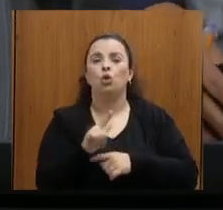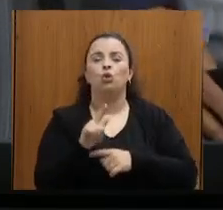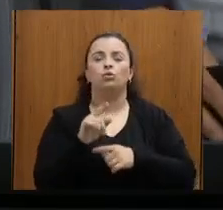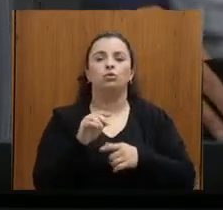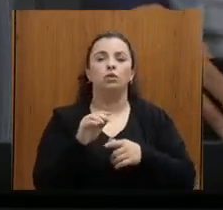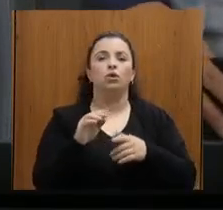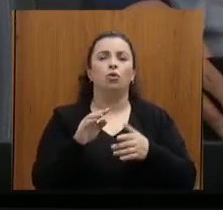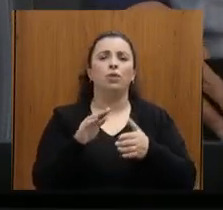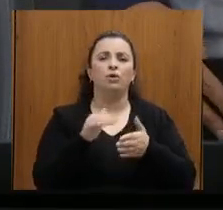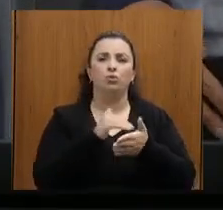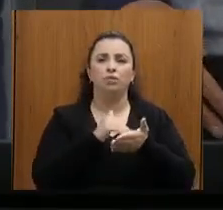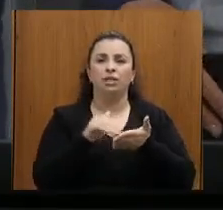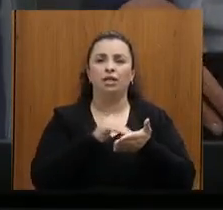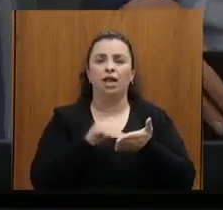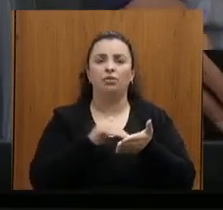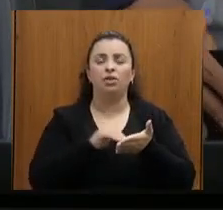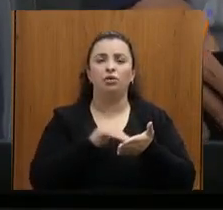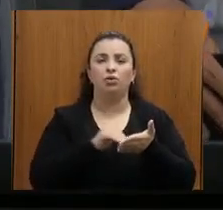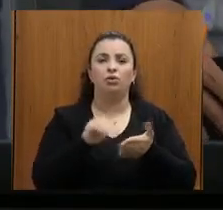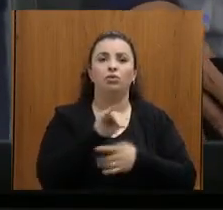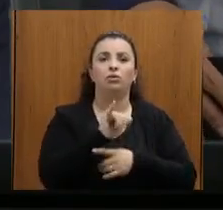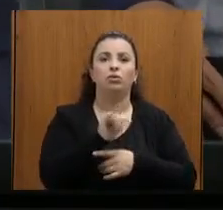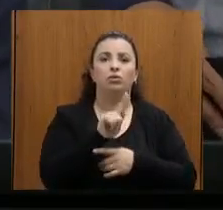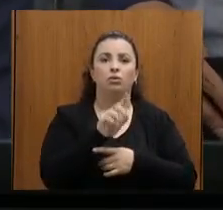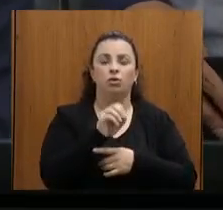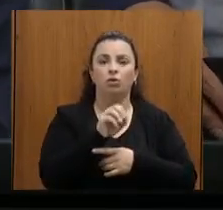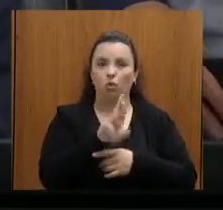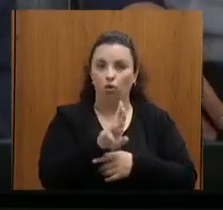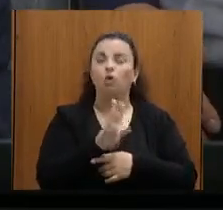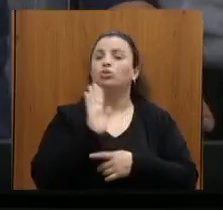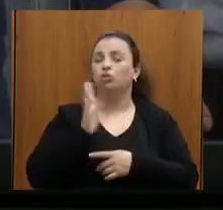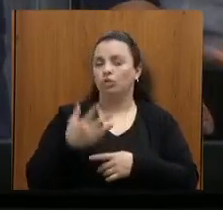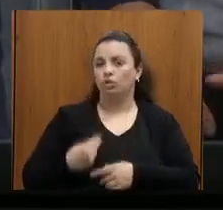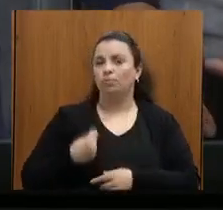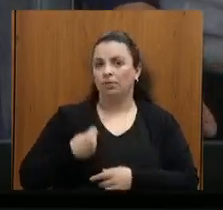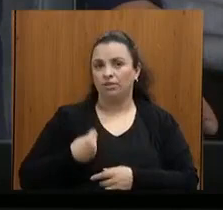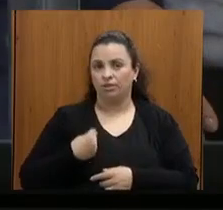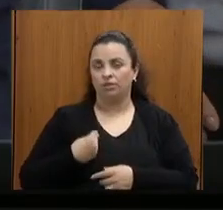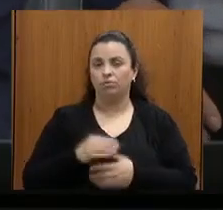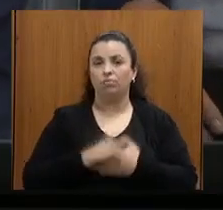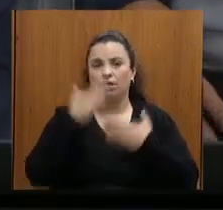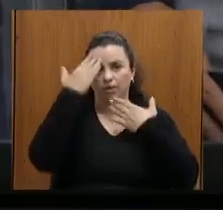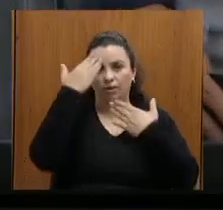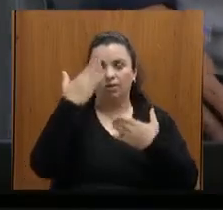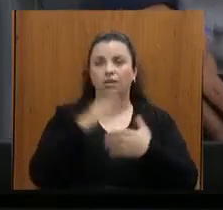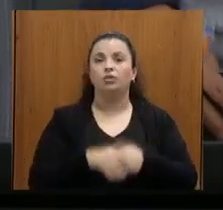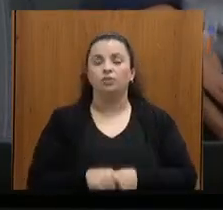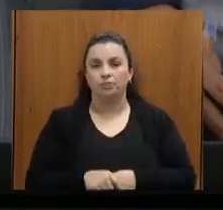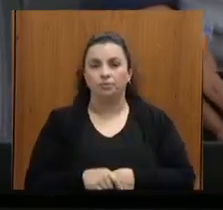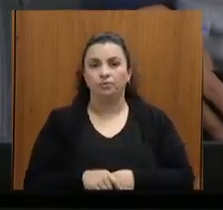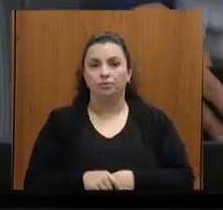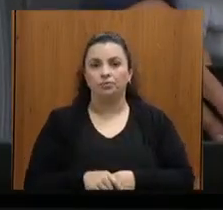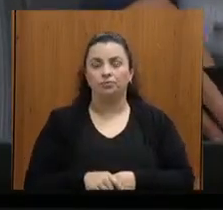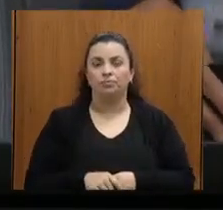que já estão presentes, portanto, agradeço. Vejo também aqui, já